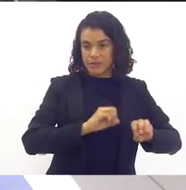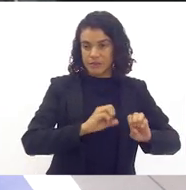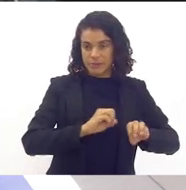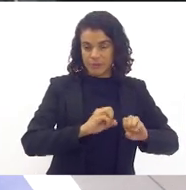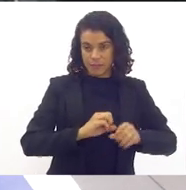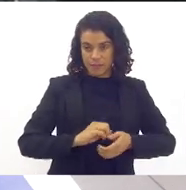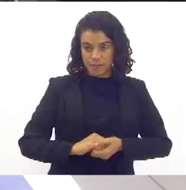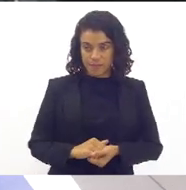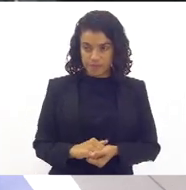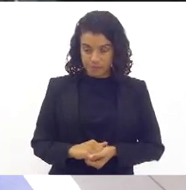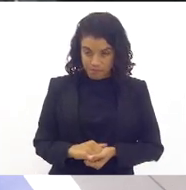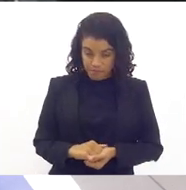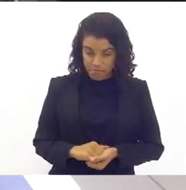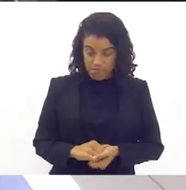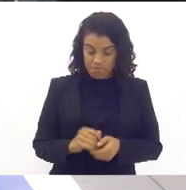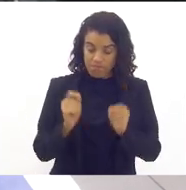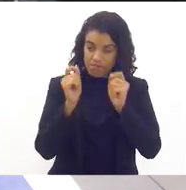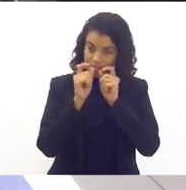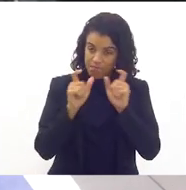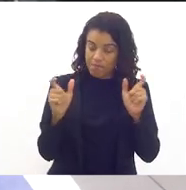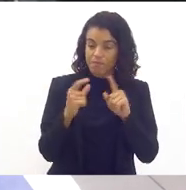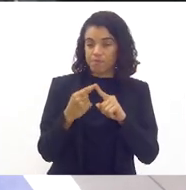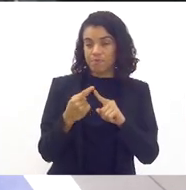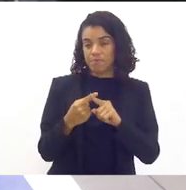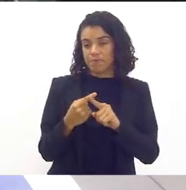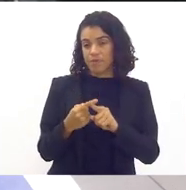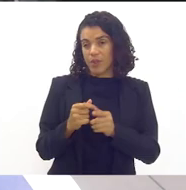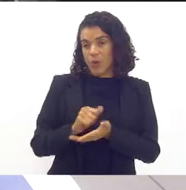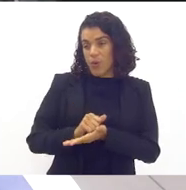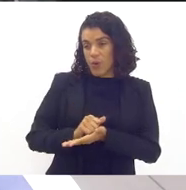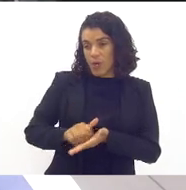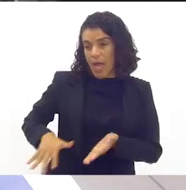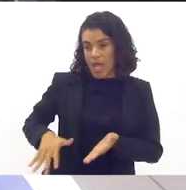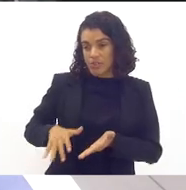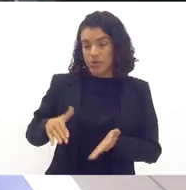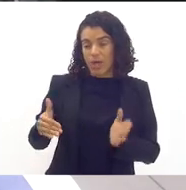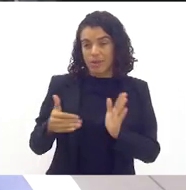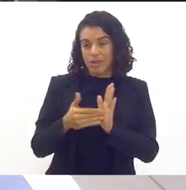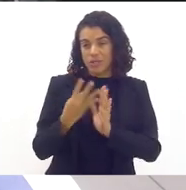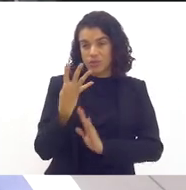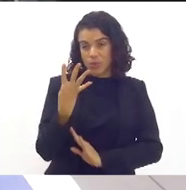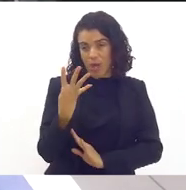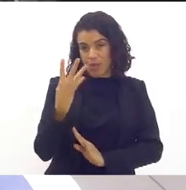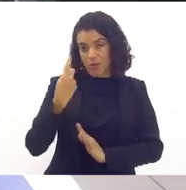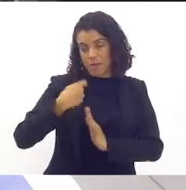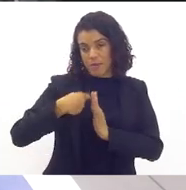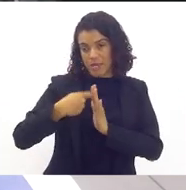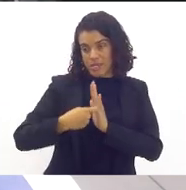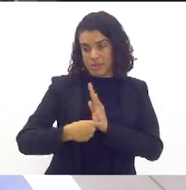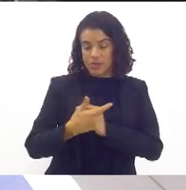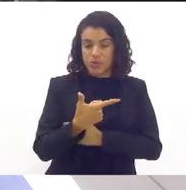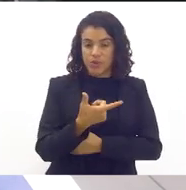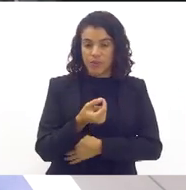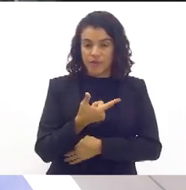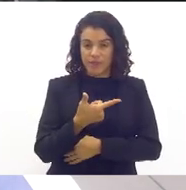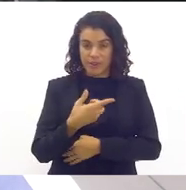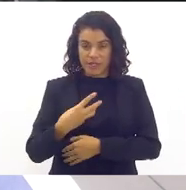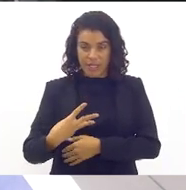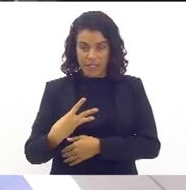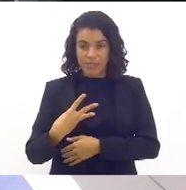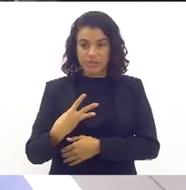chamou a atenção porque os gastos até o segundo quadrimestre de 2023